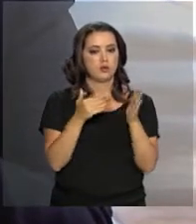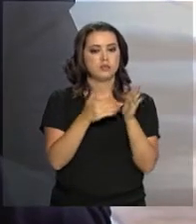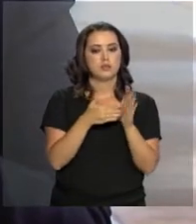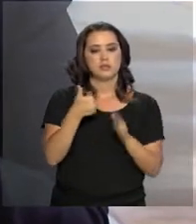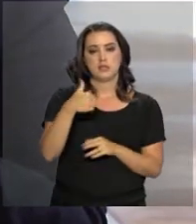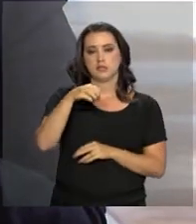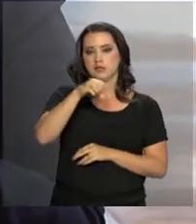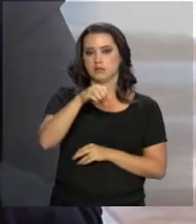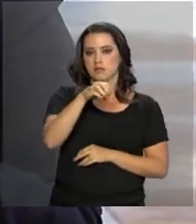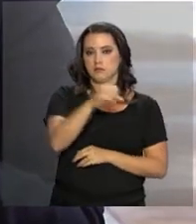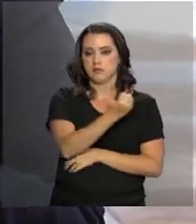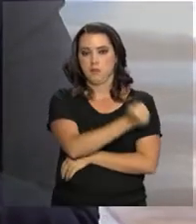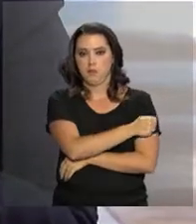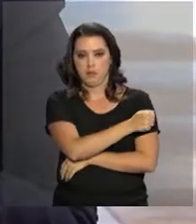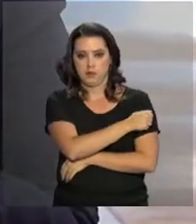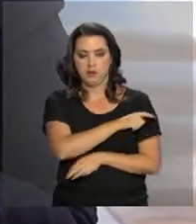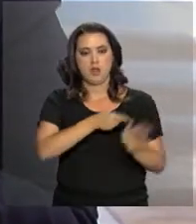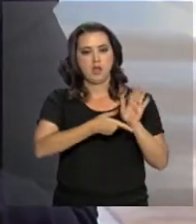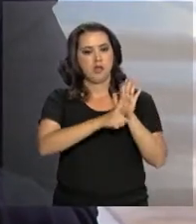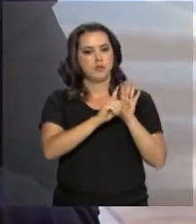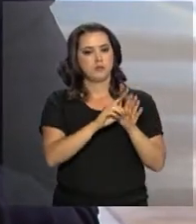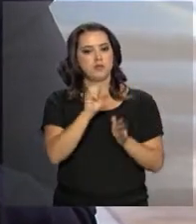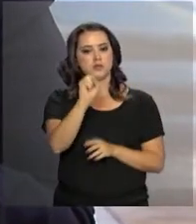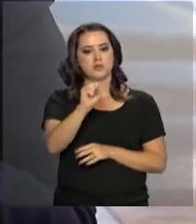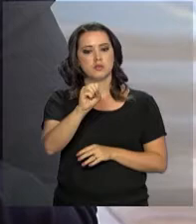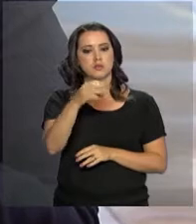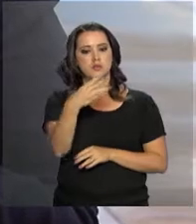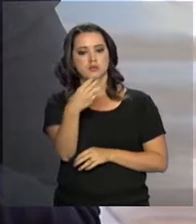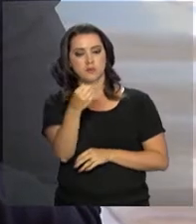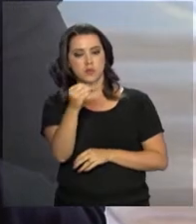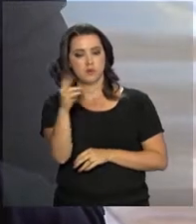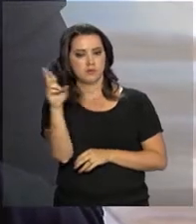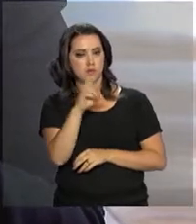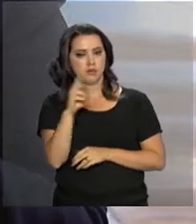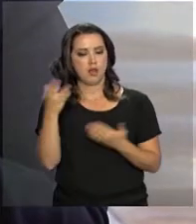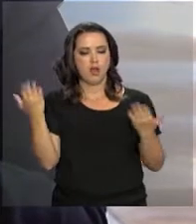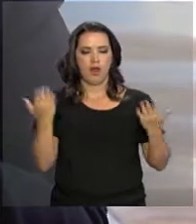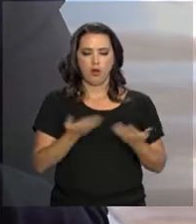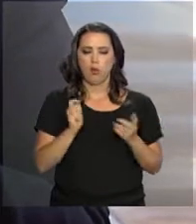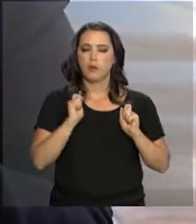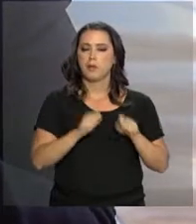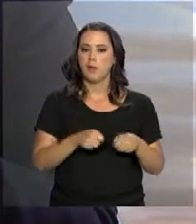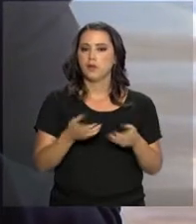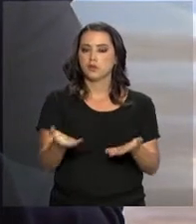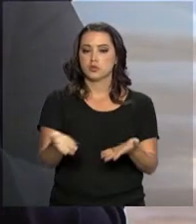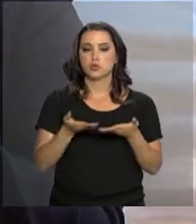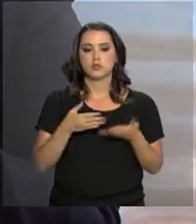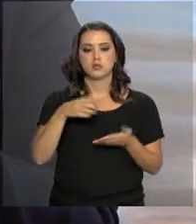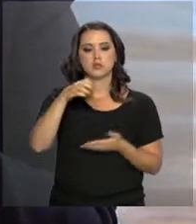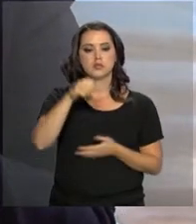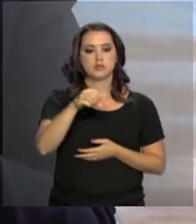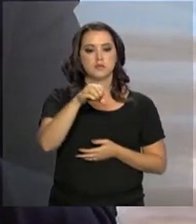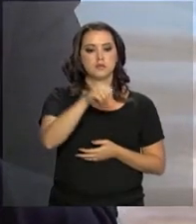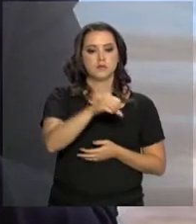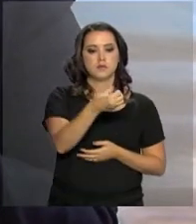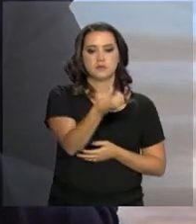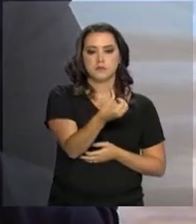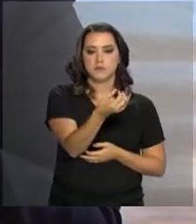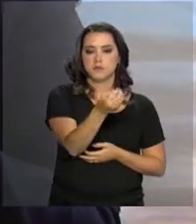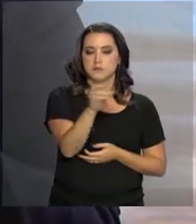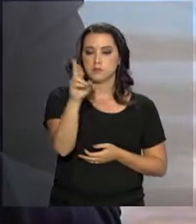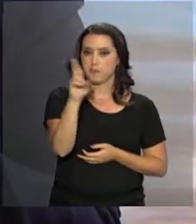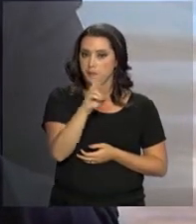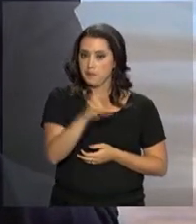199 alunos, por exemplo, antes recebiam R$ 8.300. Agora, podem receber R$